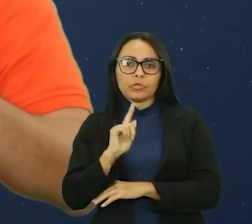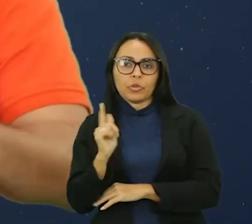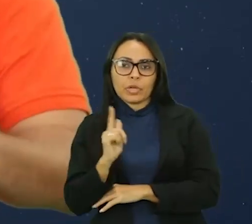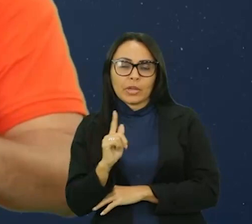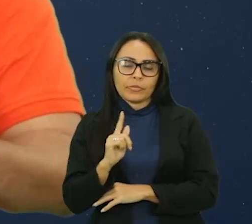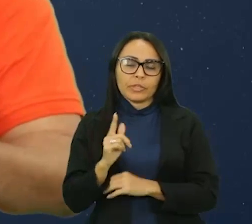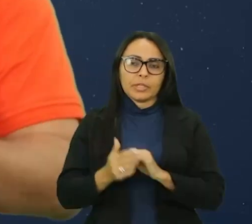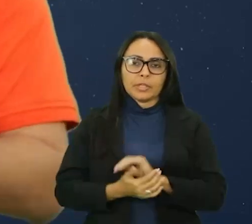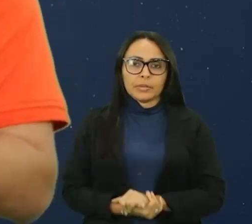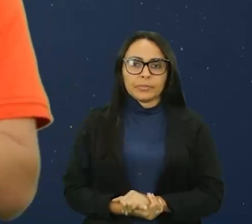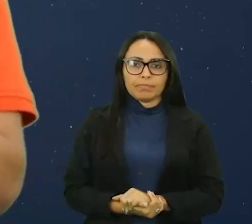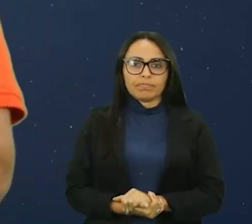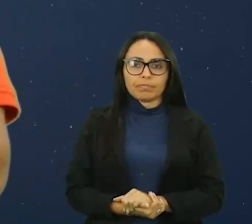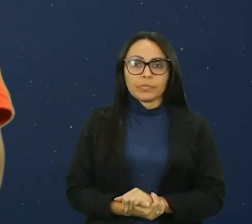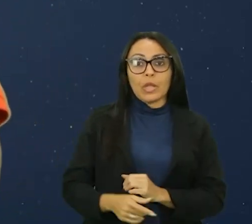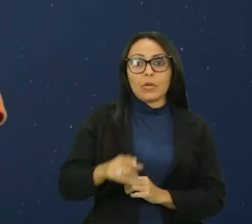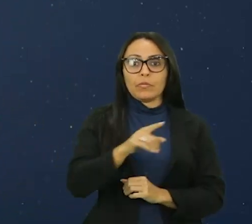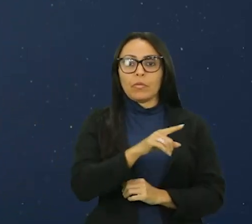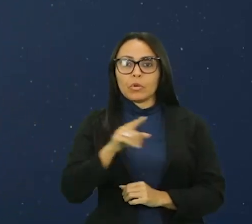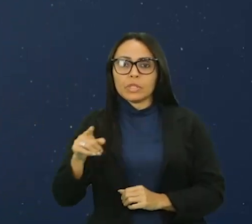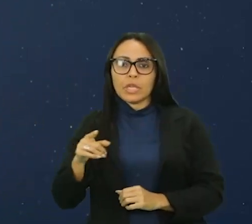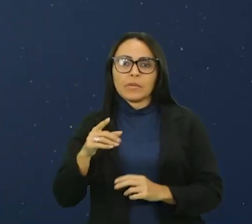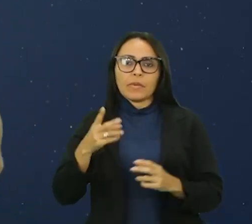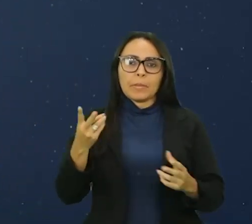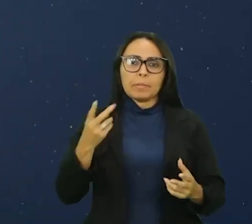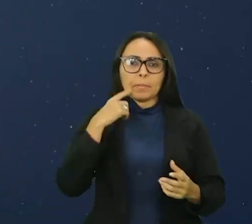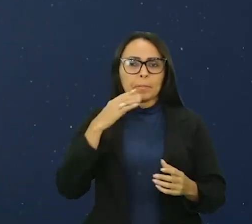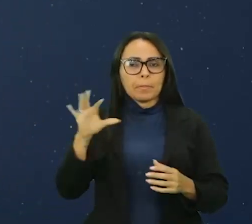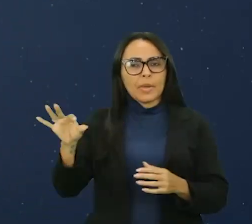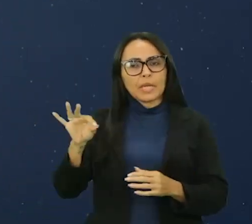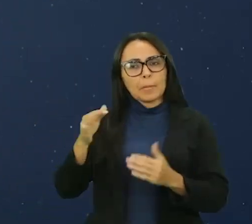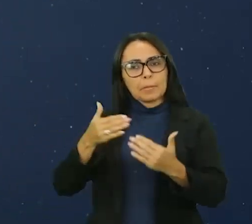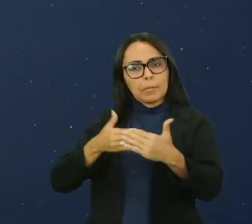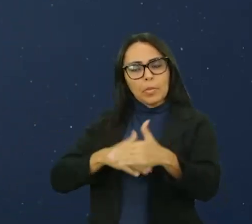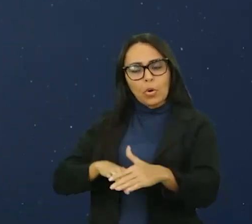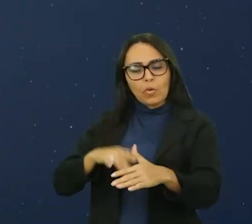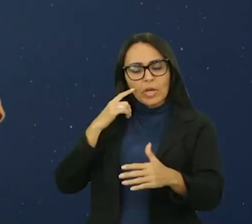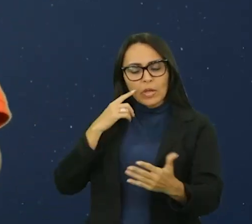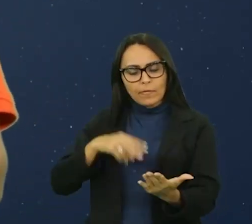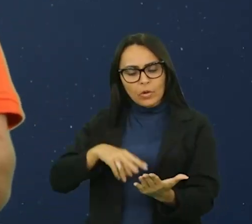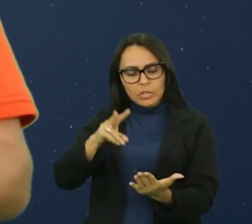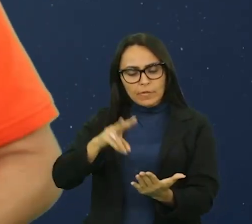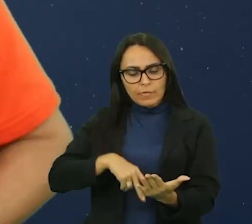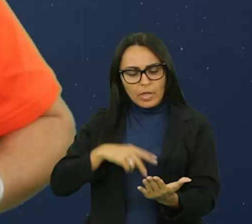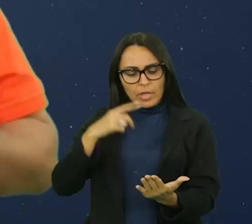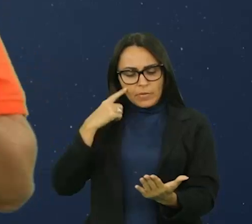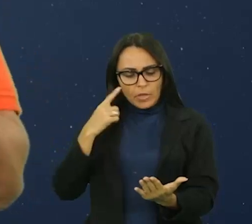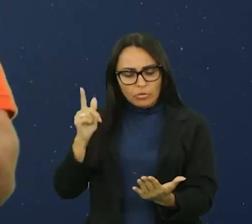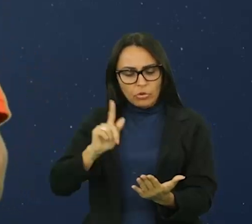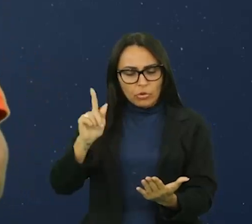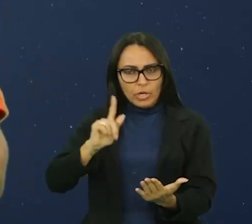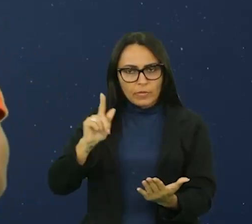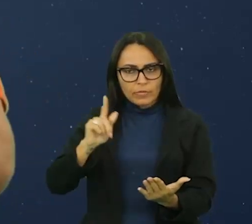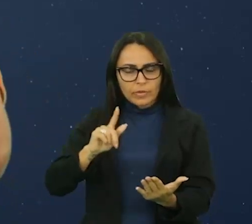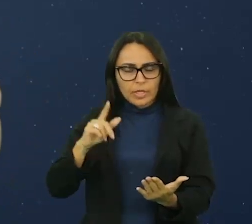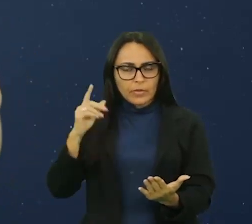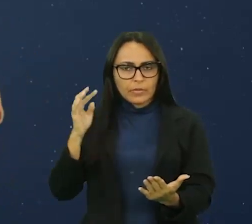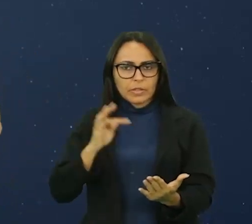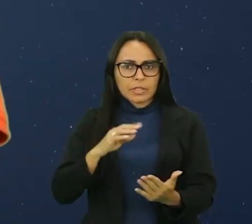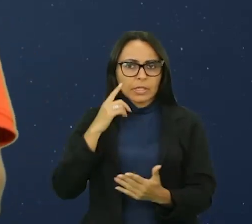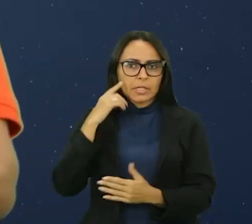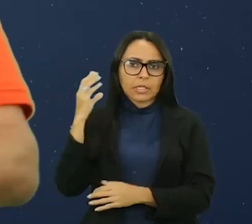física. Você vai notar, quando pegar uma prova ali que conter questões de geografia física, que